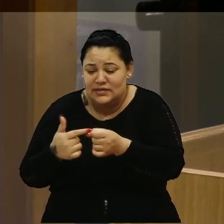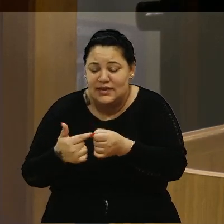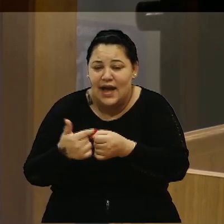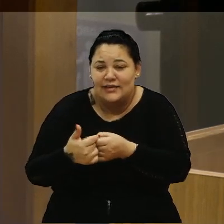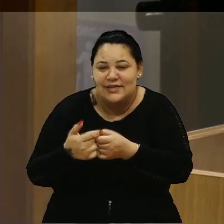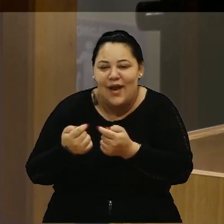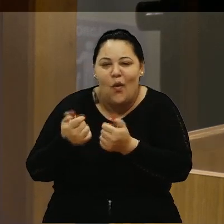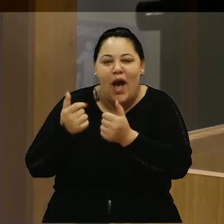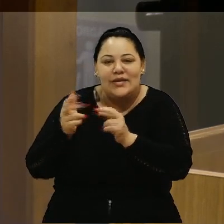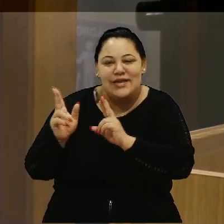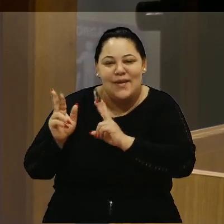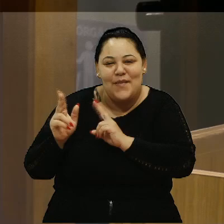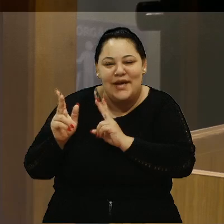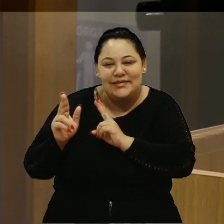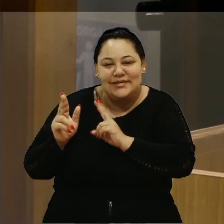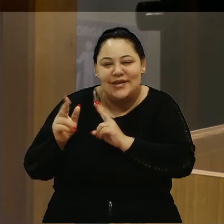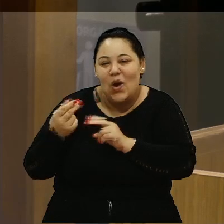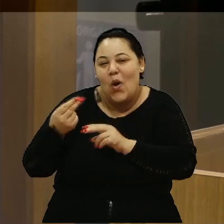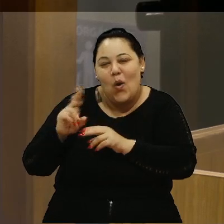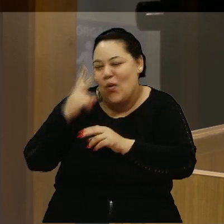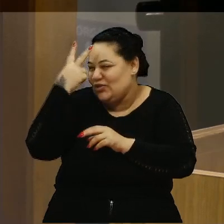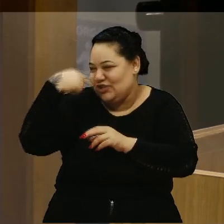co-irmãs, ou cidades gêmeas,